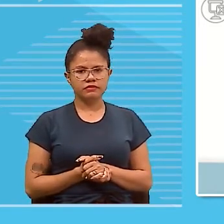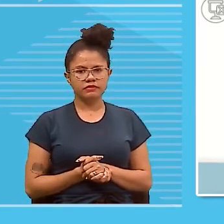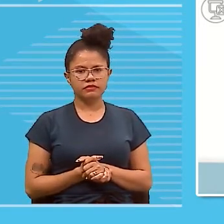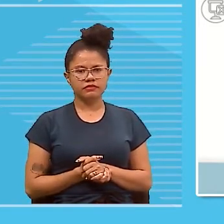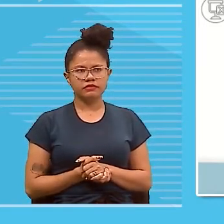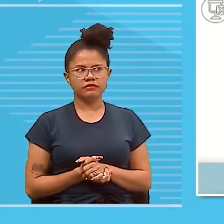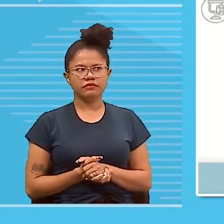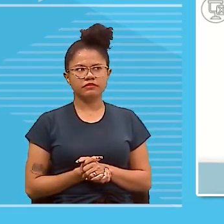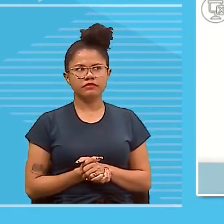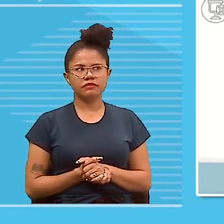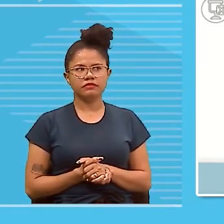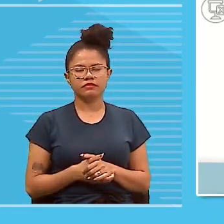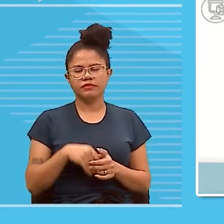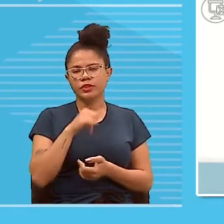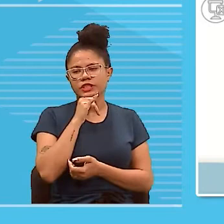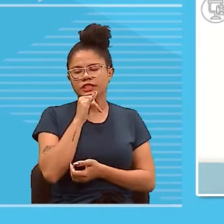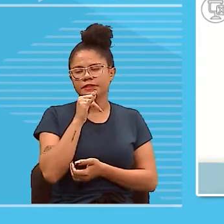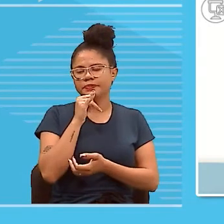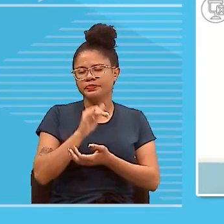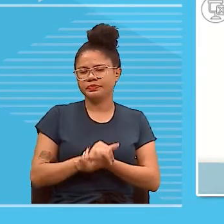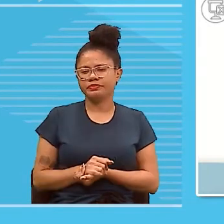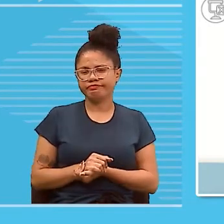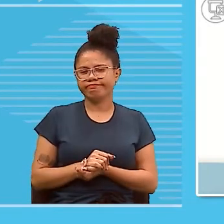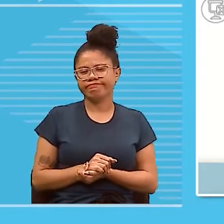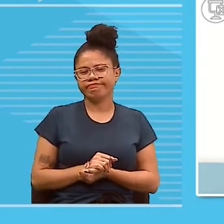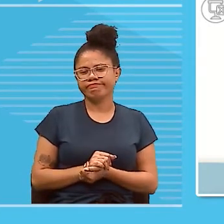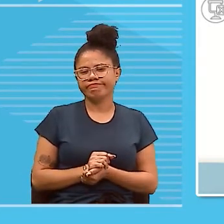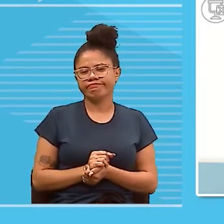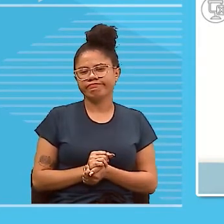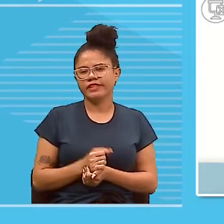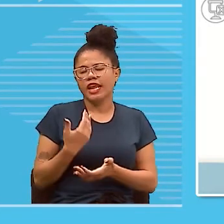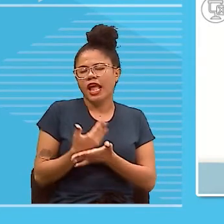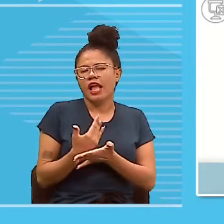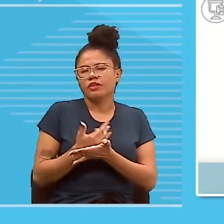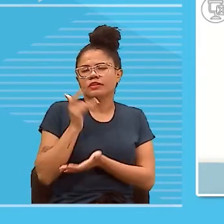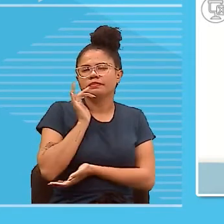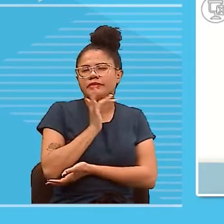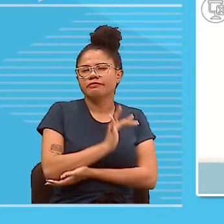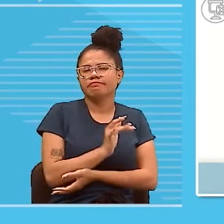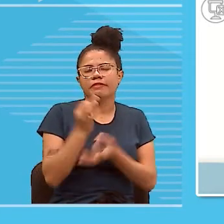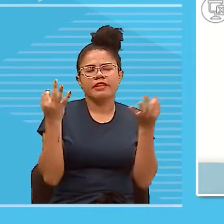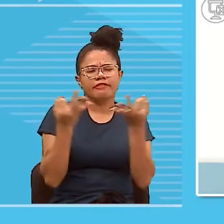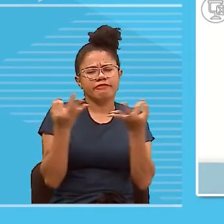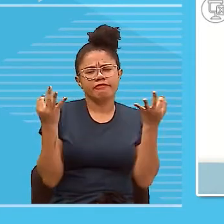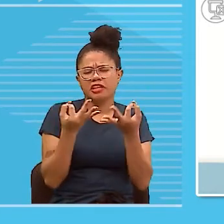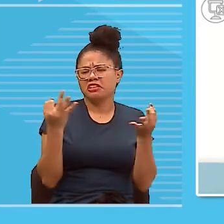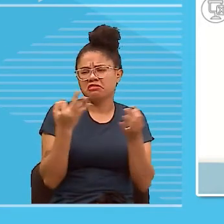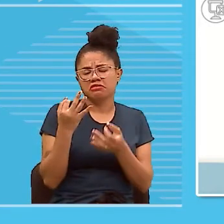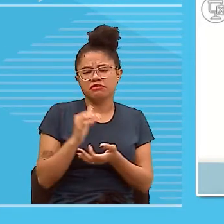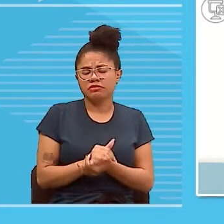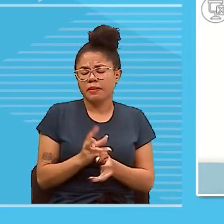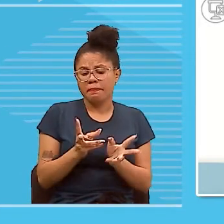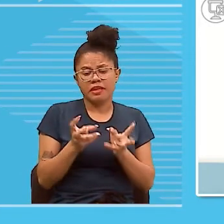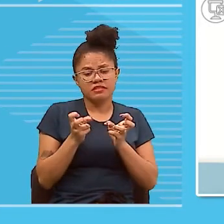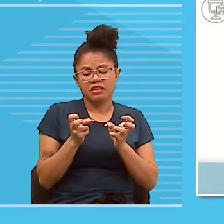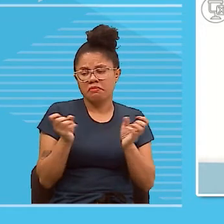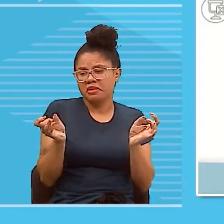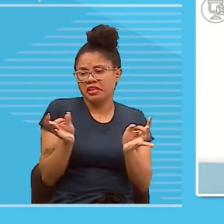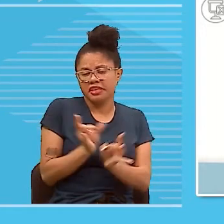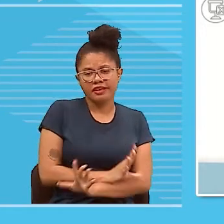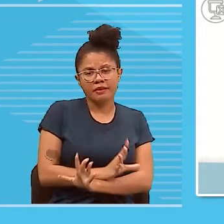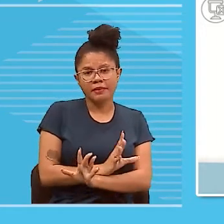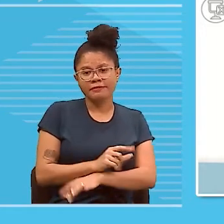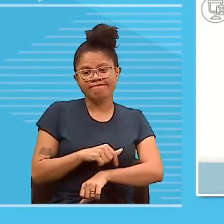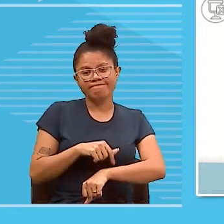a aula estava tão gostosa que nem vi o tempo passar a aula estava tão gostosa que